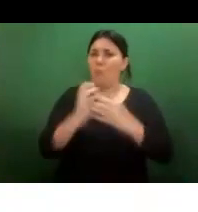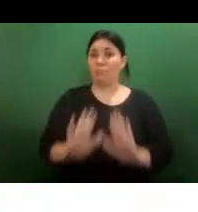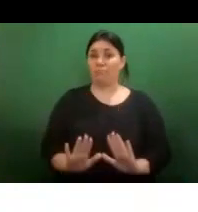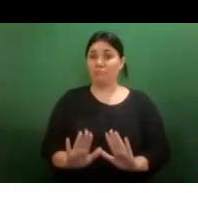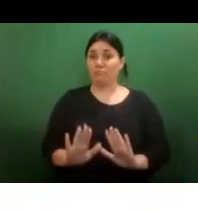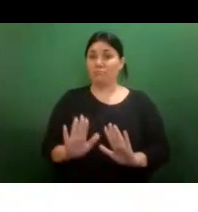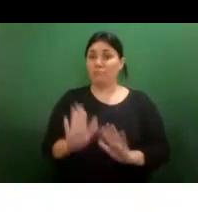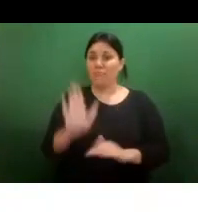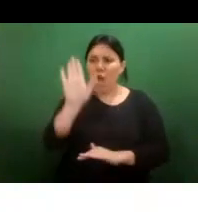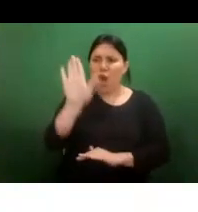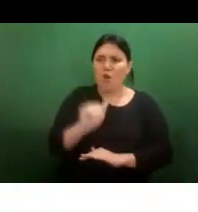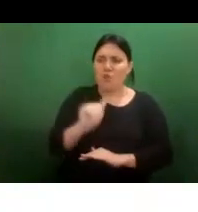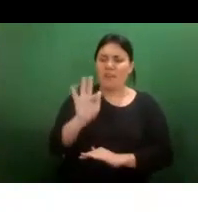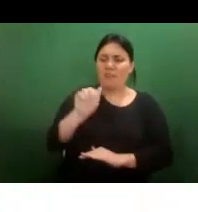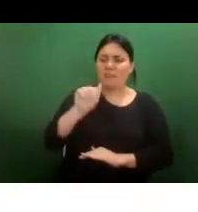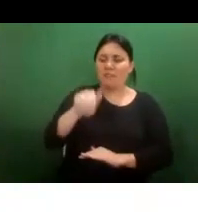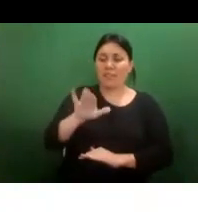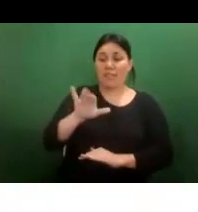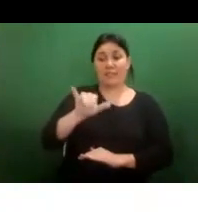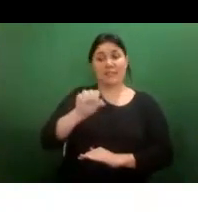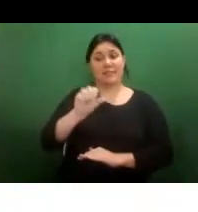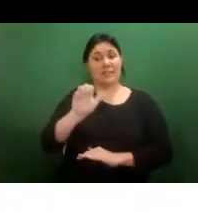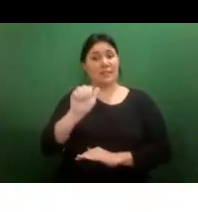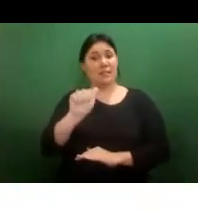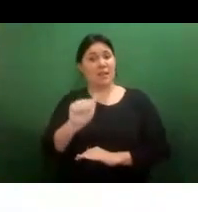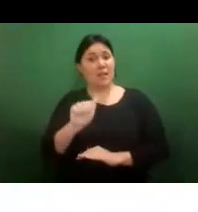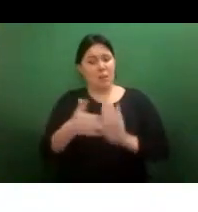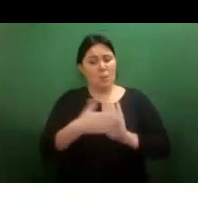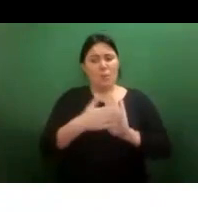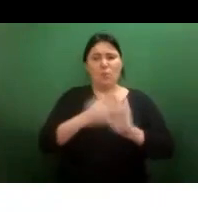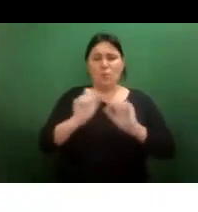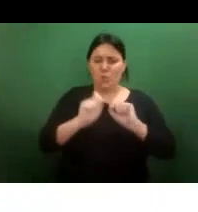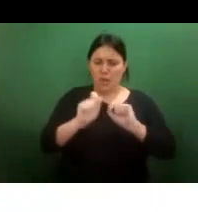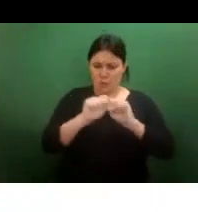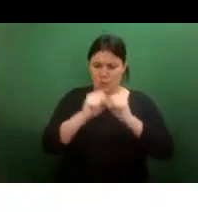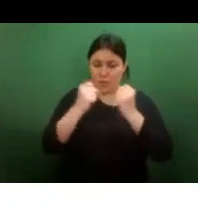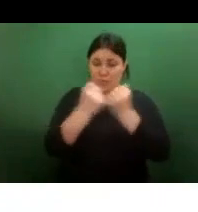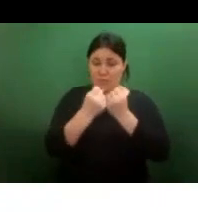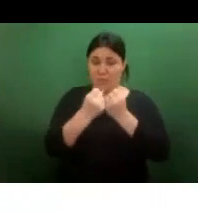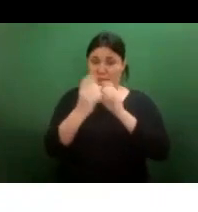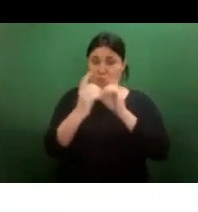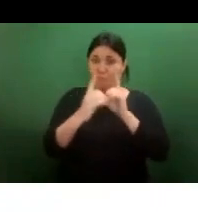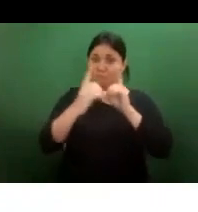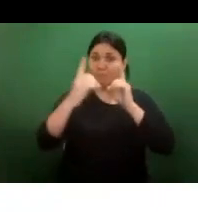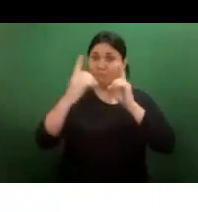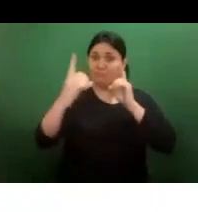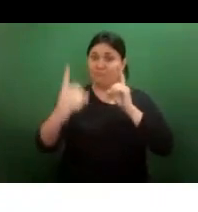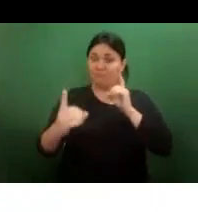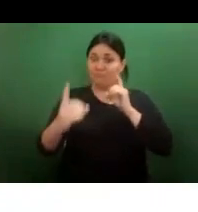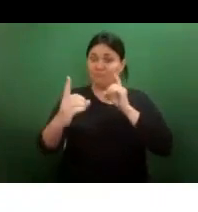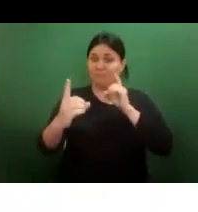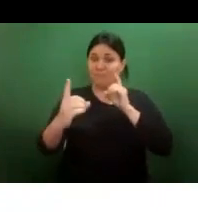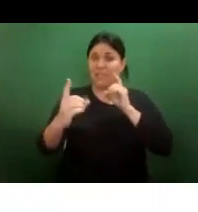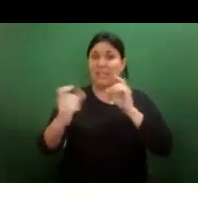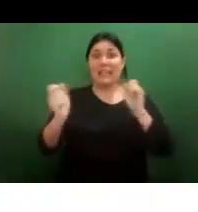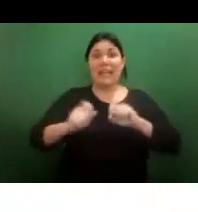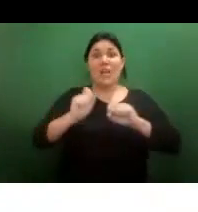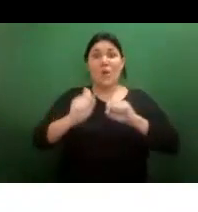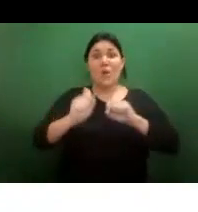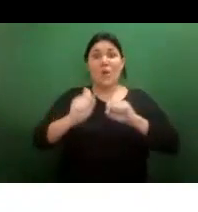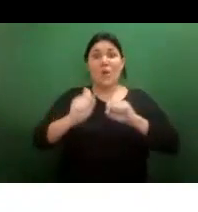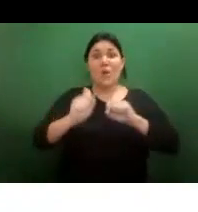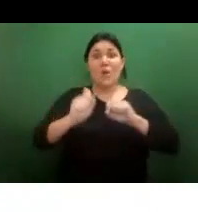e propus que o nosso seminário fosse online, pois assim conseguiríamos ter palestrantes de todos os lados do Brasil e de fora,